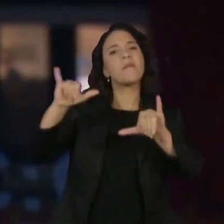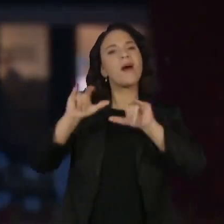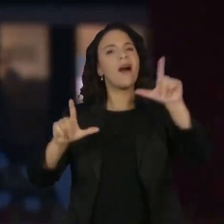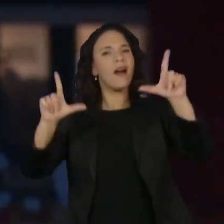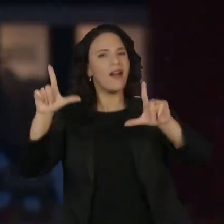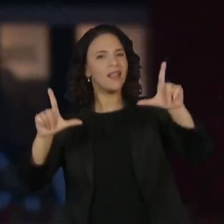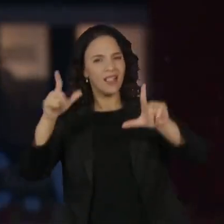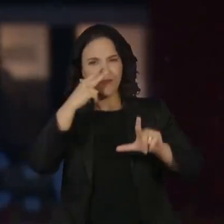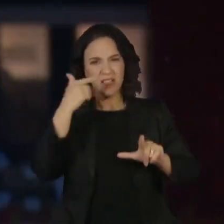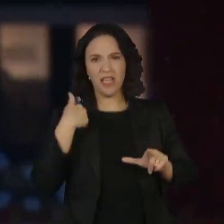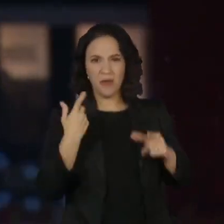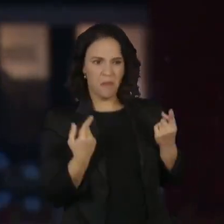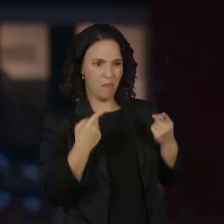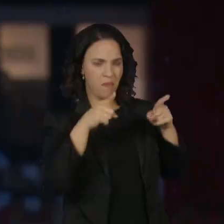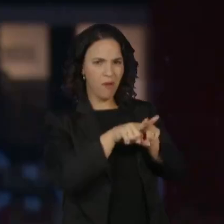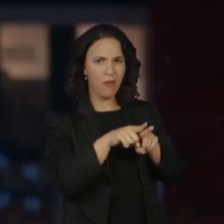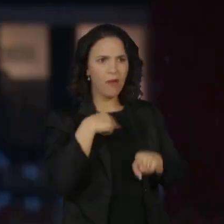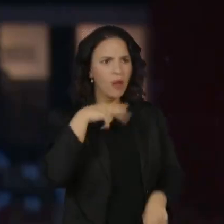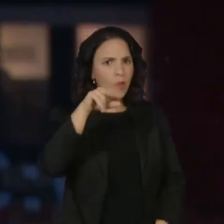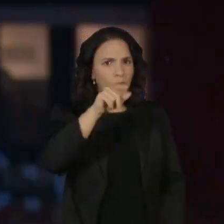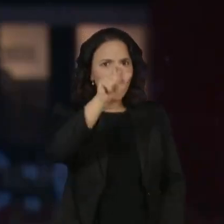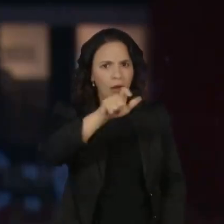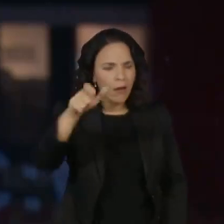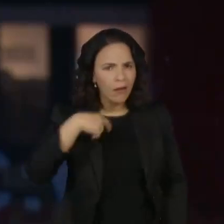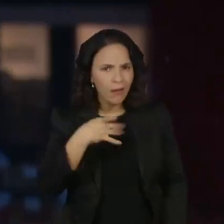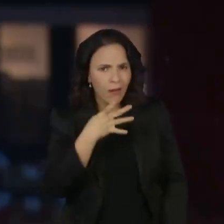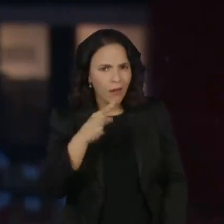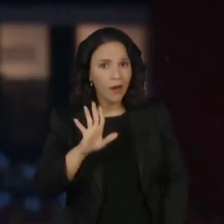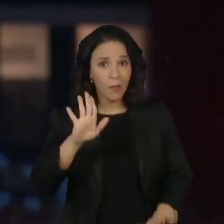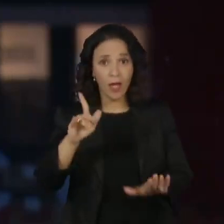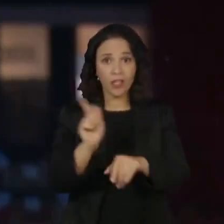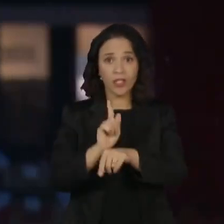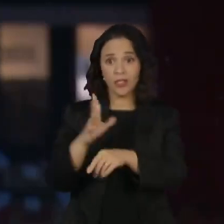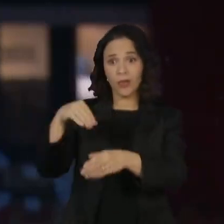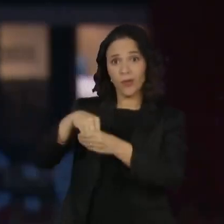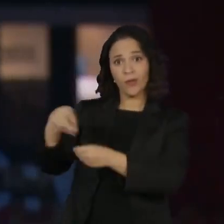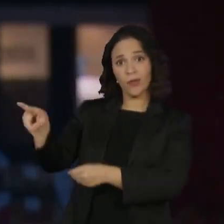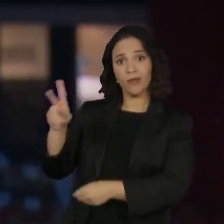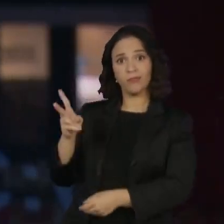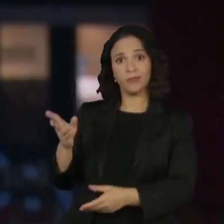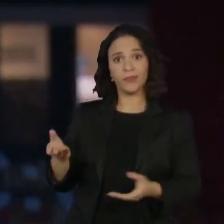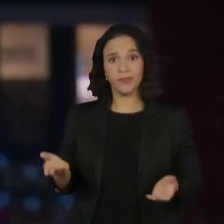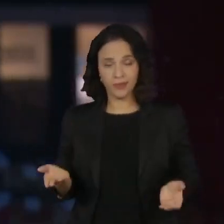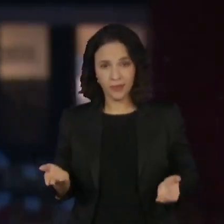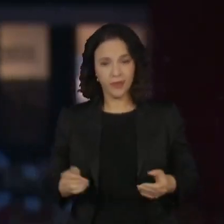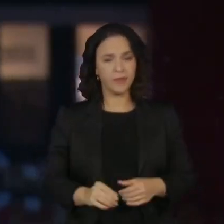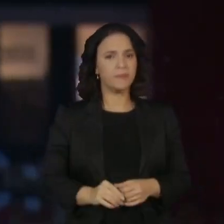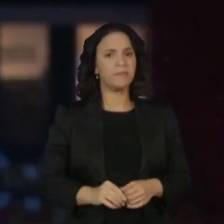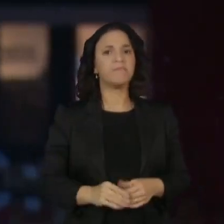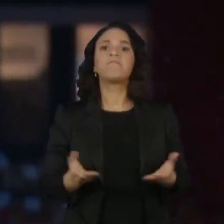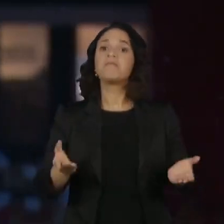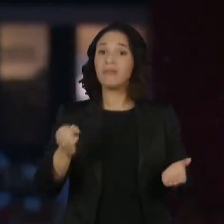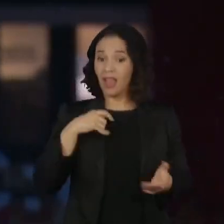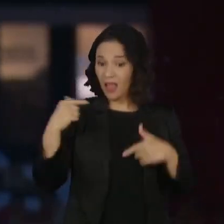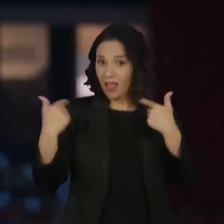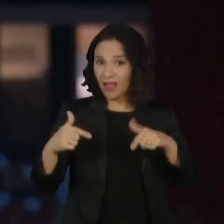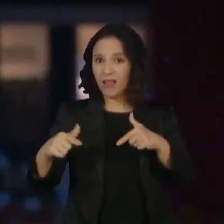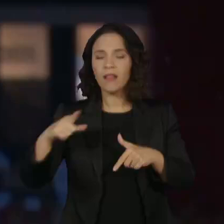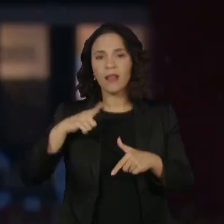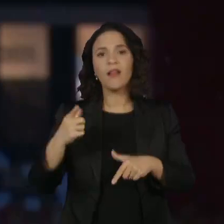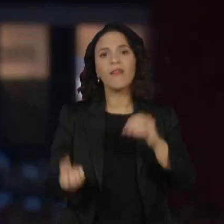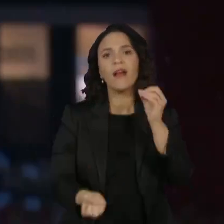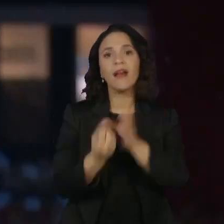falar que eu tenho vínculo com quem eu nunca vi na minha vida mas tá dentro da gestão dele é muito simples se tiver emprego nós vamos criar